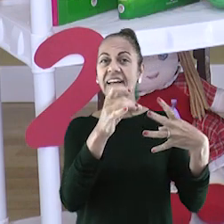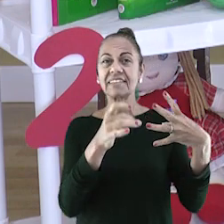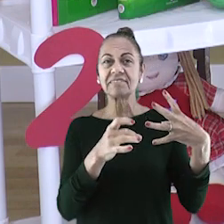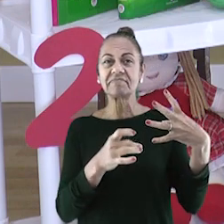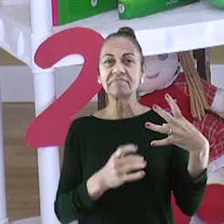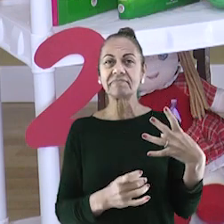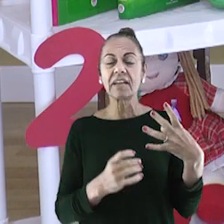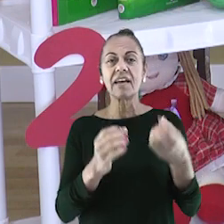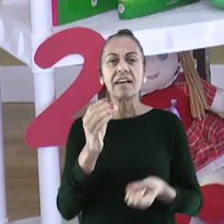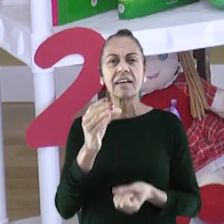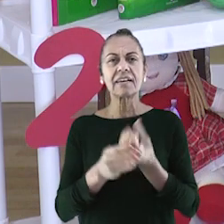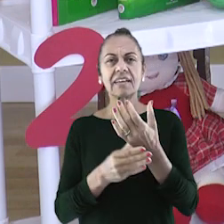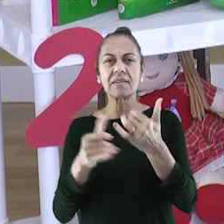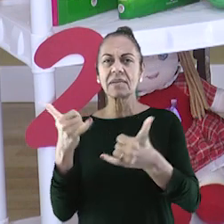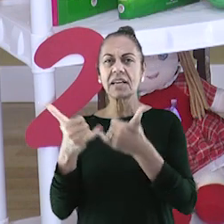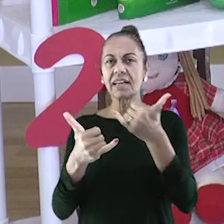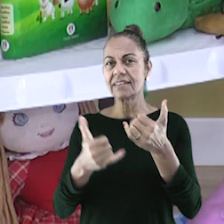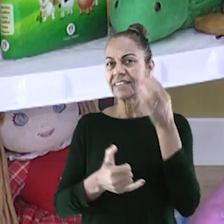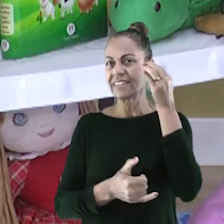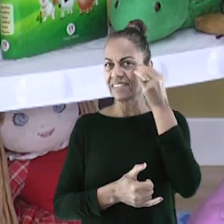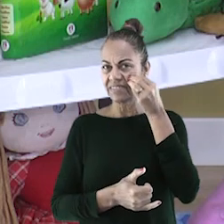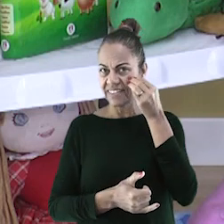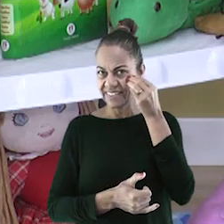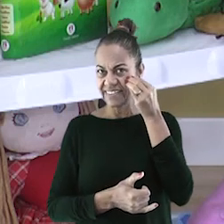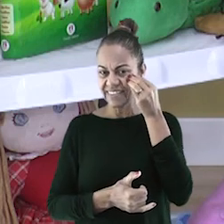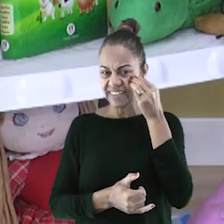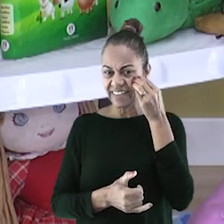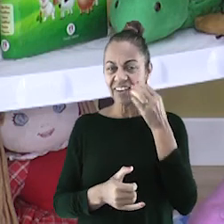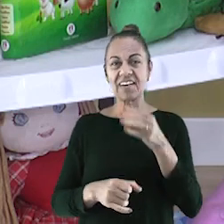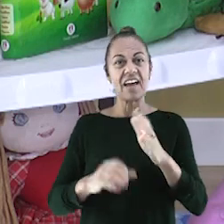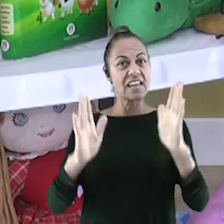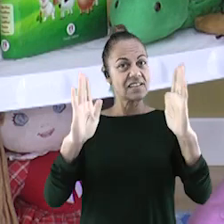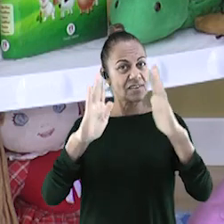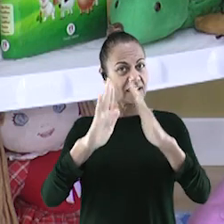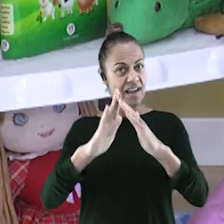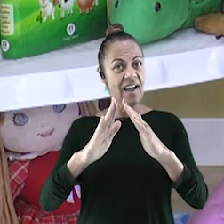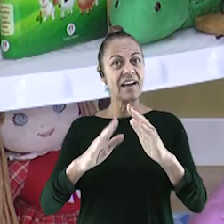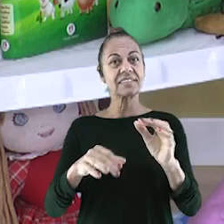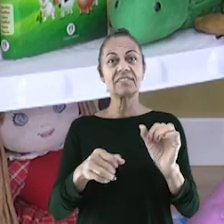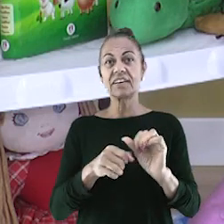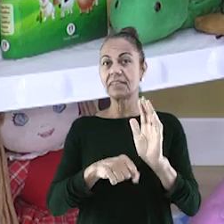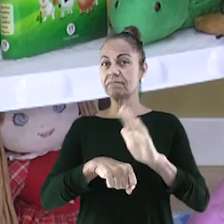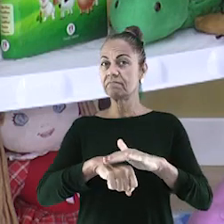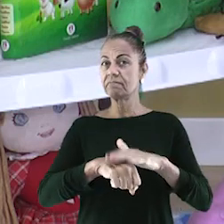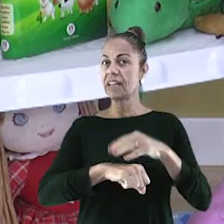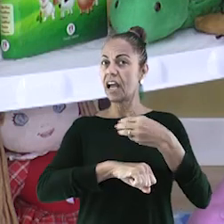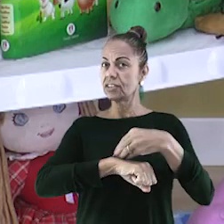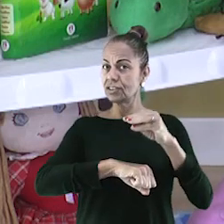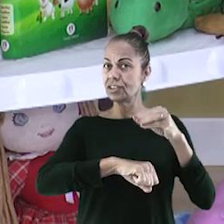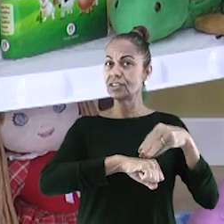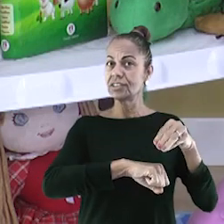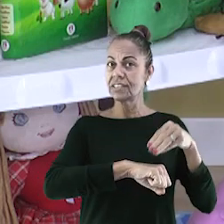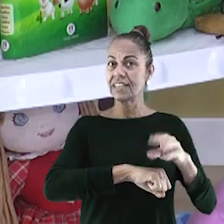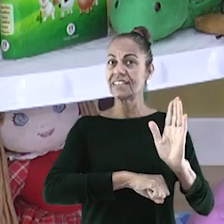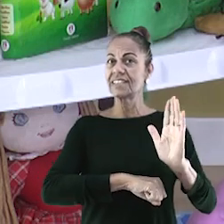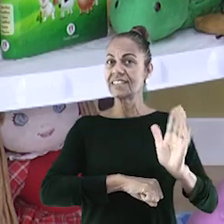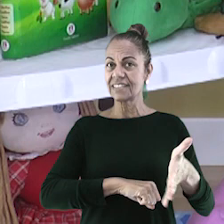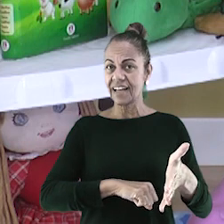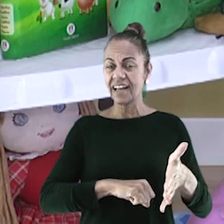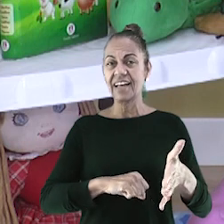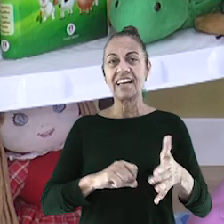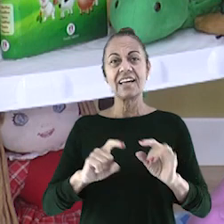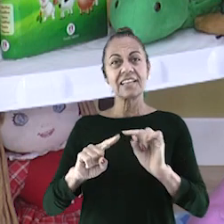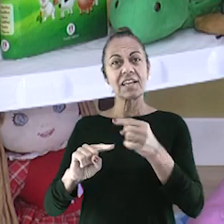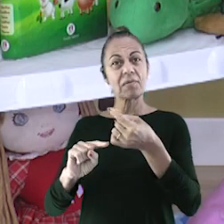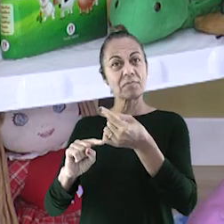interessantes brincando com cada um deles. Crie a sua brincadeira ou experimento. Então, faça aí na sua casa alguma